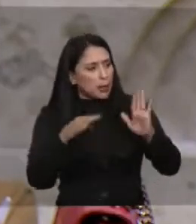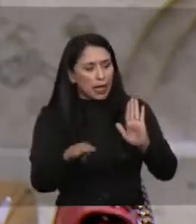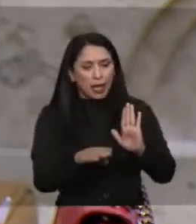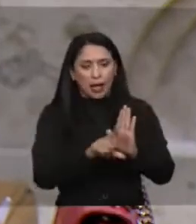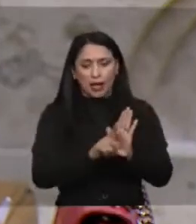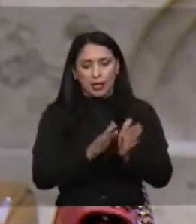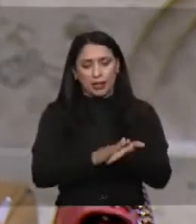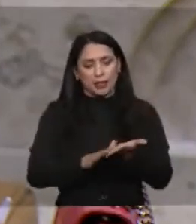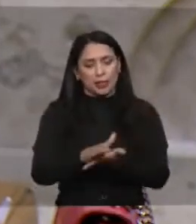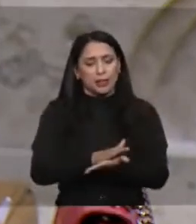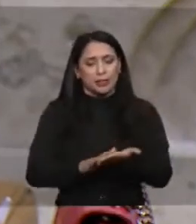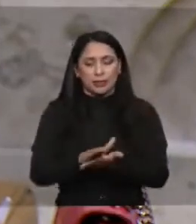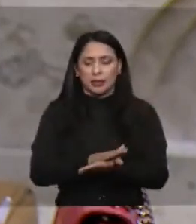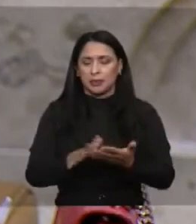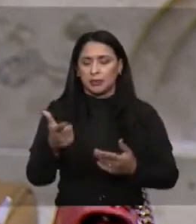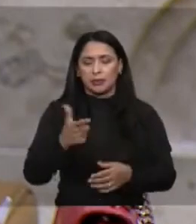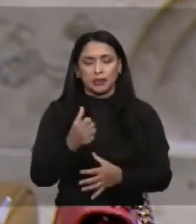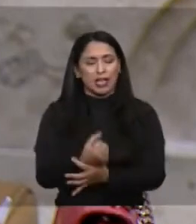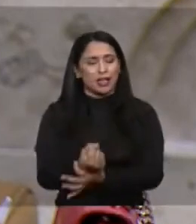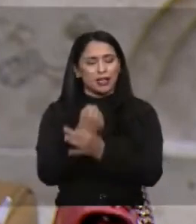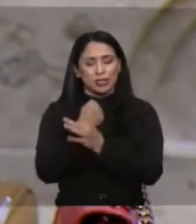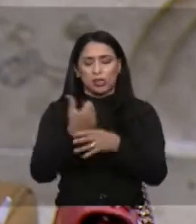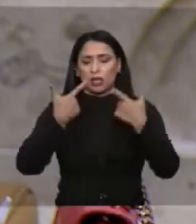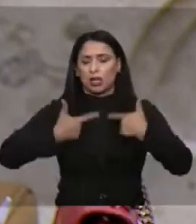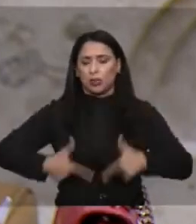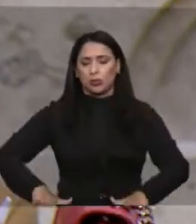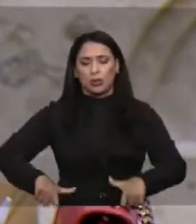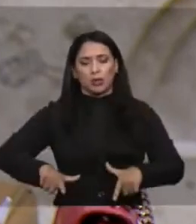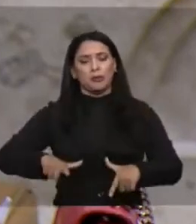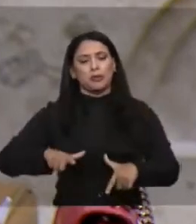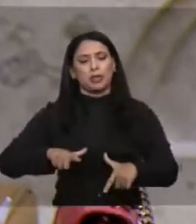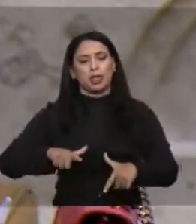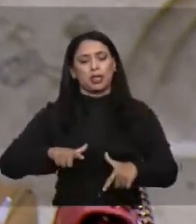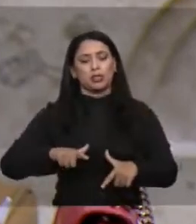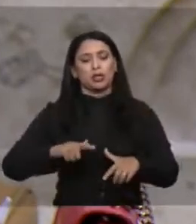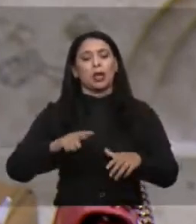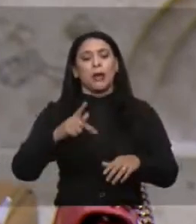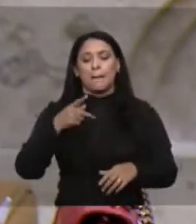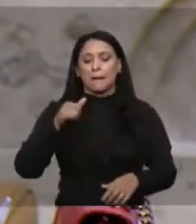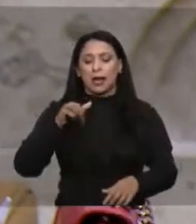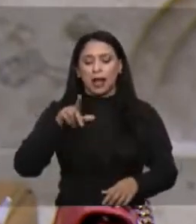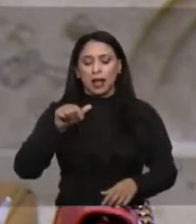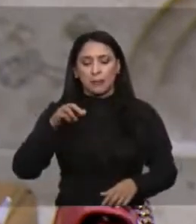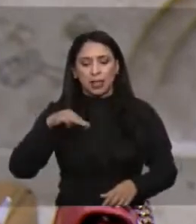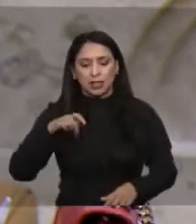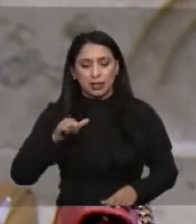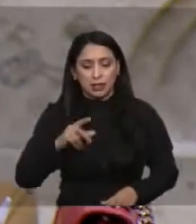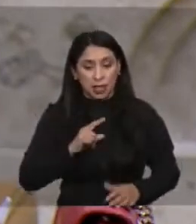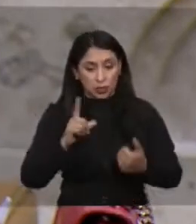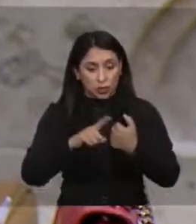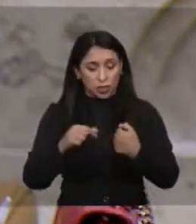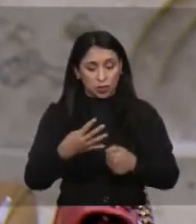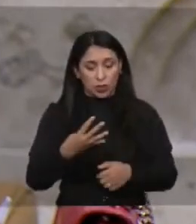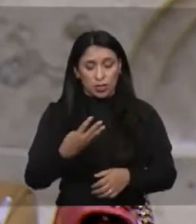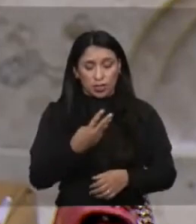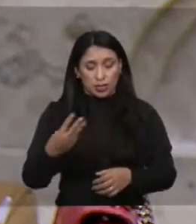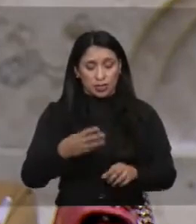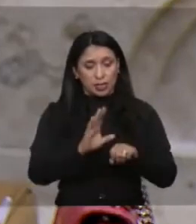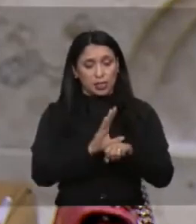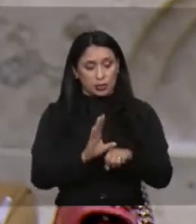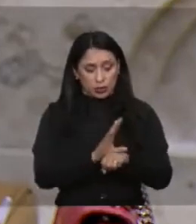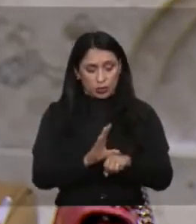legislativa, não encontrando abrigo na garantia da imunidade parlamentar prevista no artigo 53 da Constituição